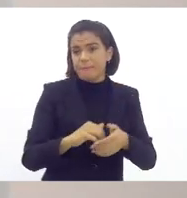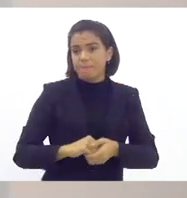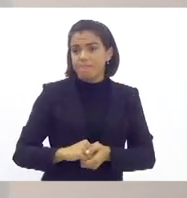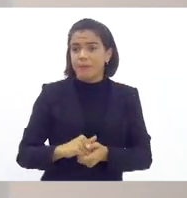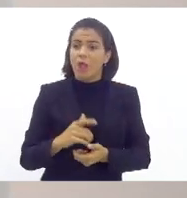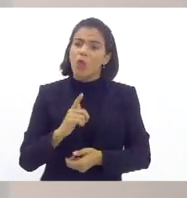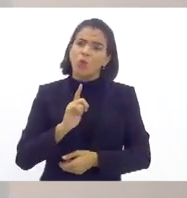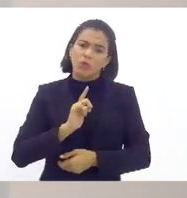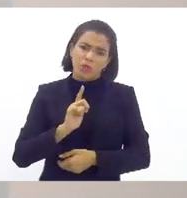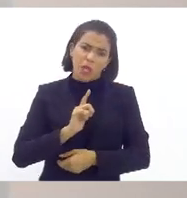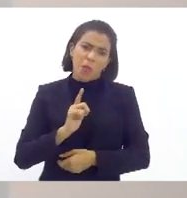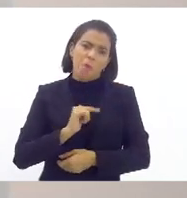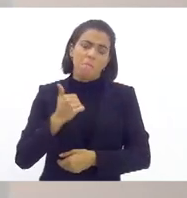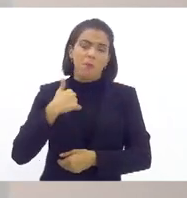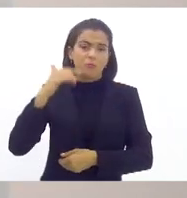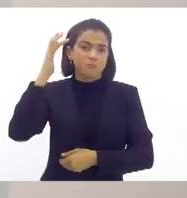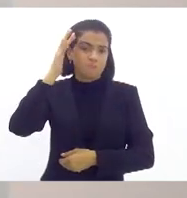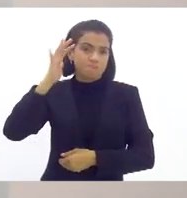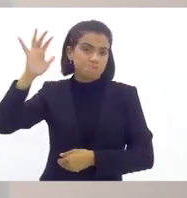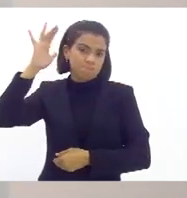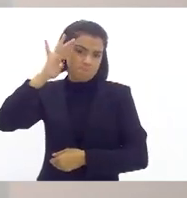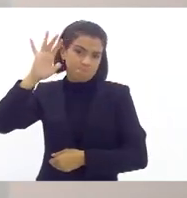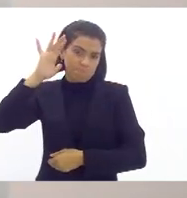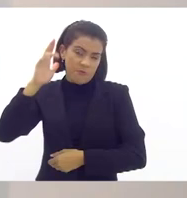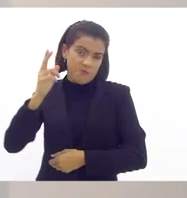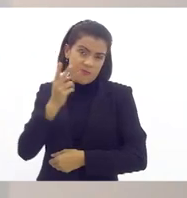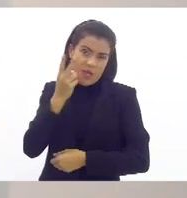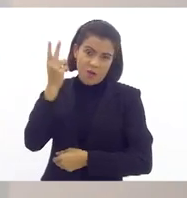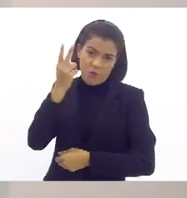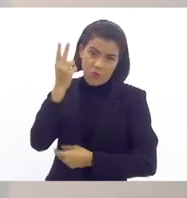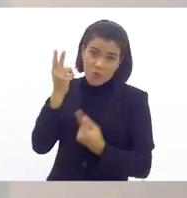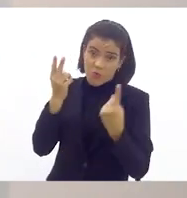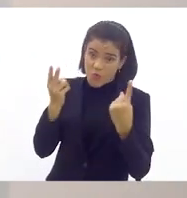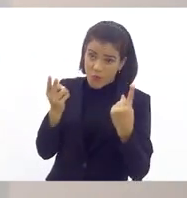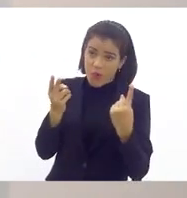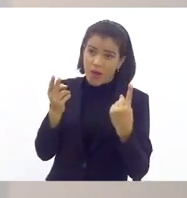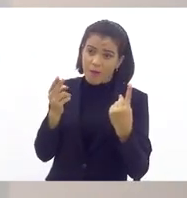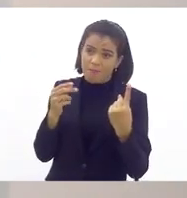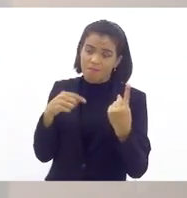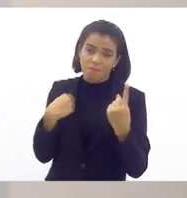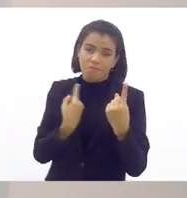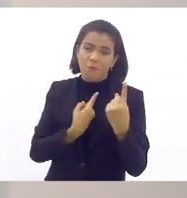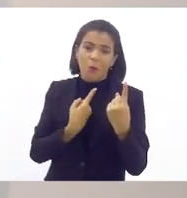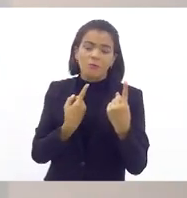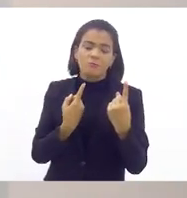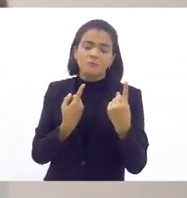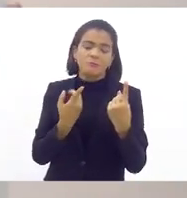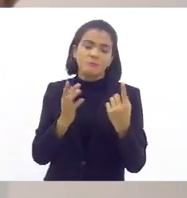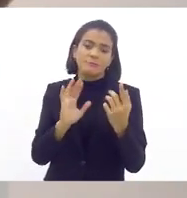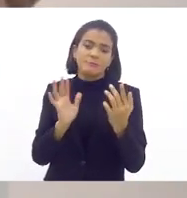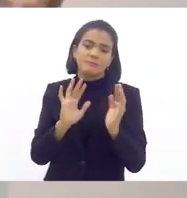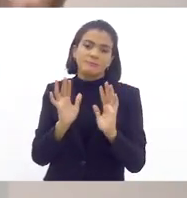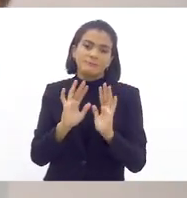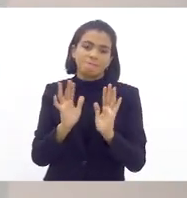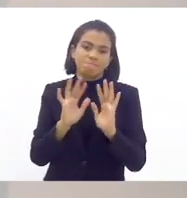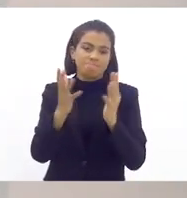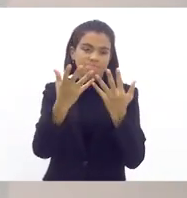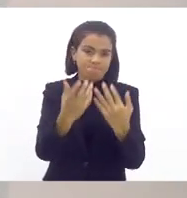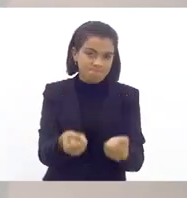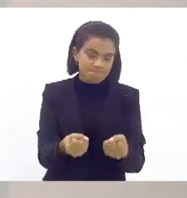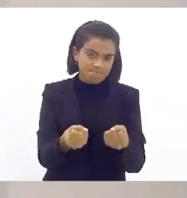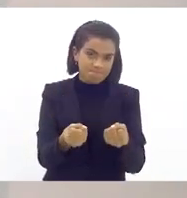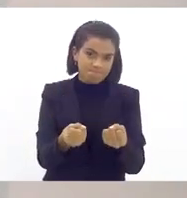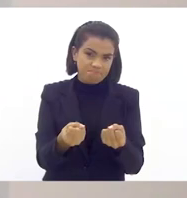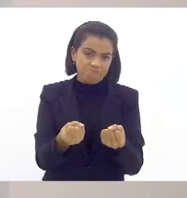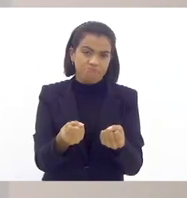as minhas convicções, e algumas delas nós não abrimos mão de forma alguma,